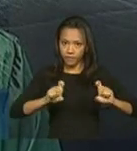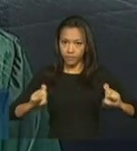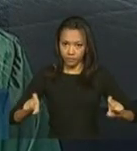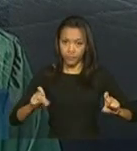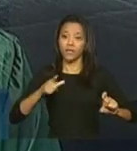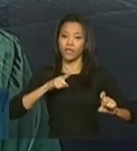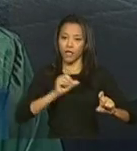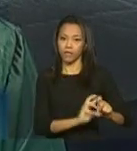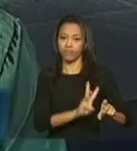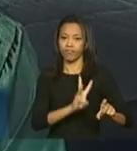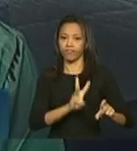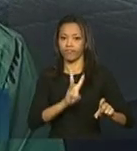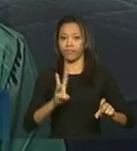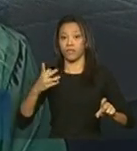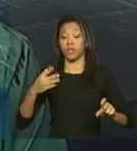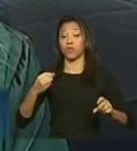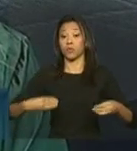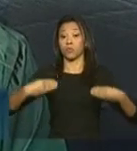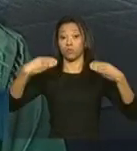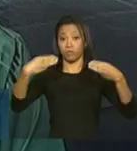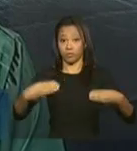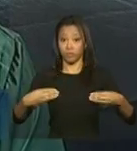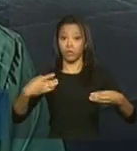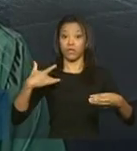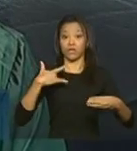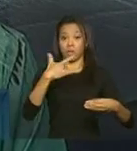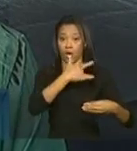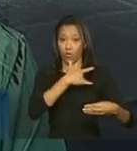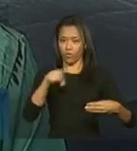página do Ministério da Saúde, onde vocês podem acessar